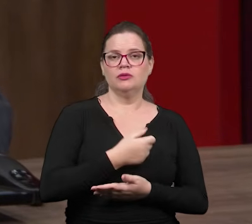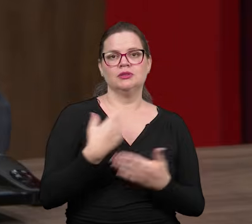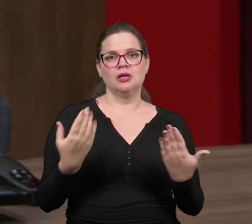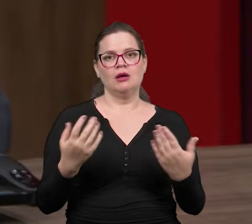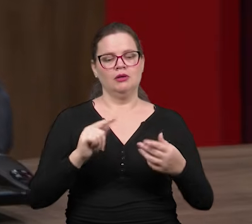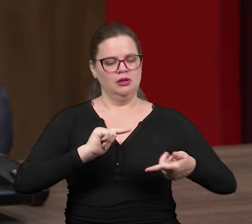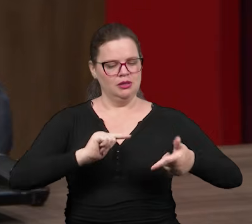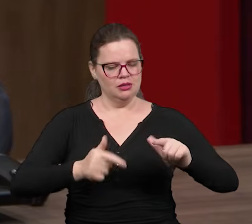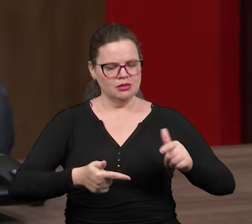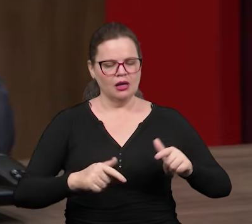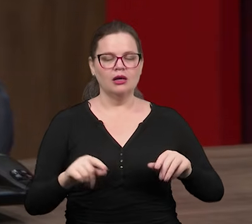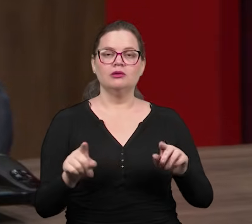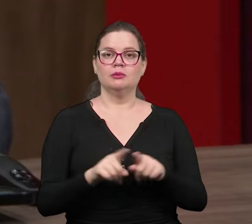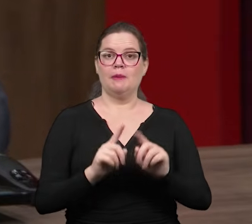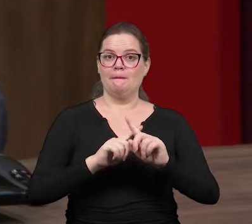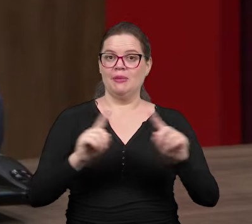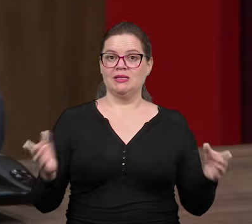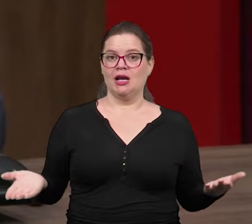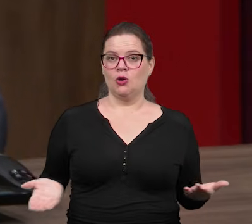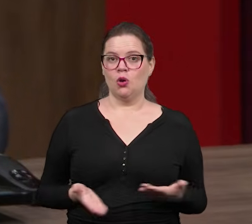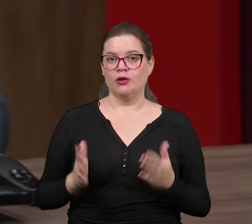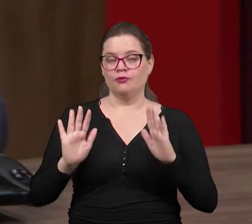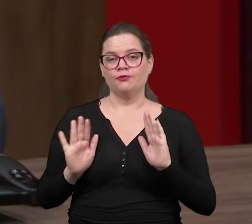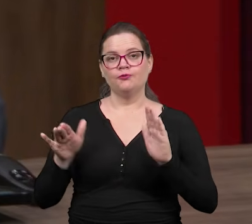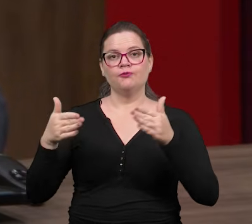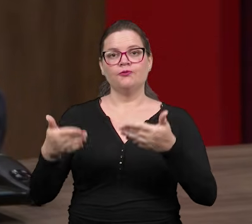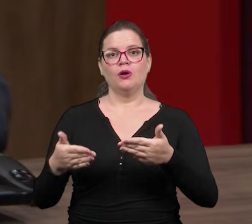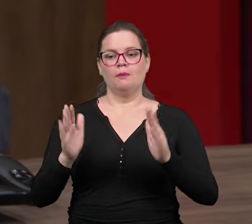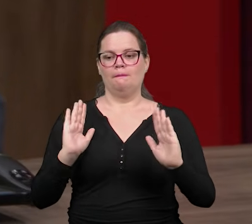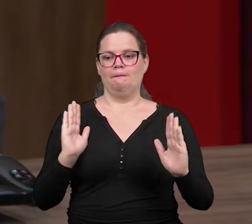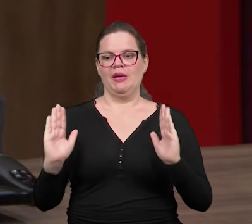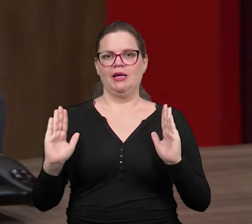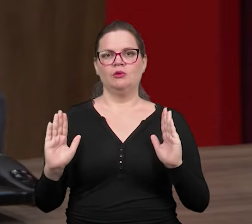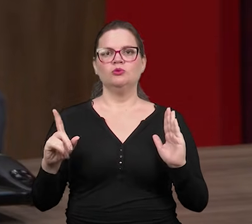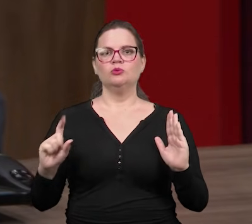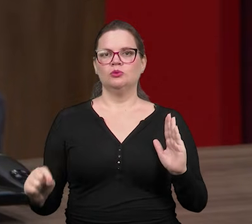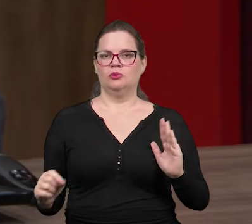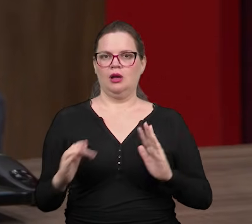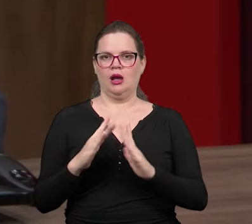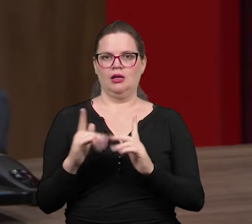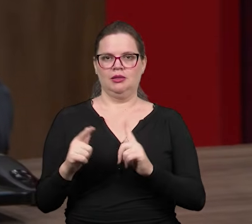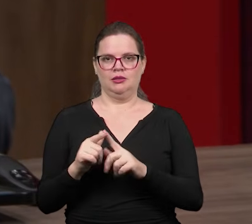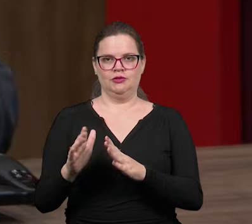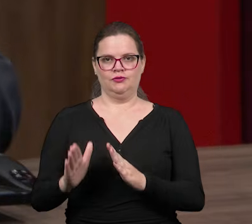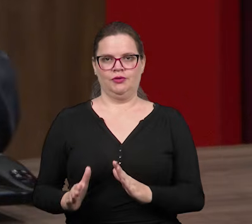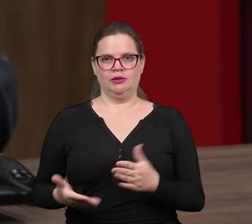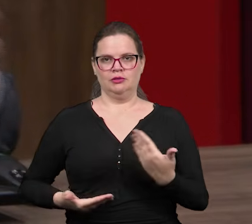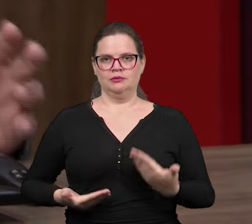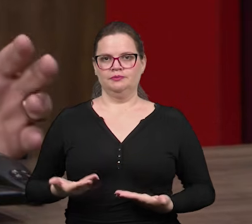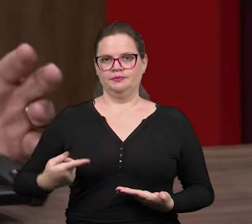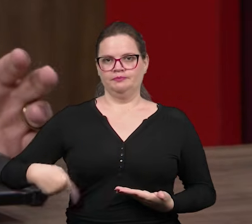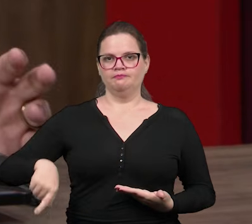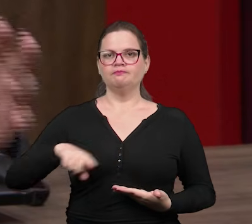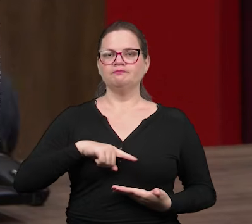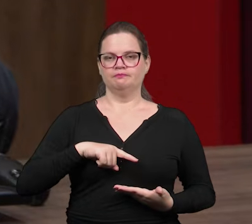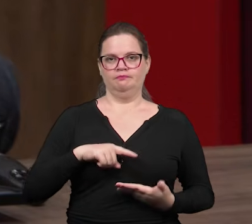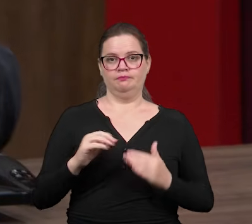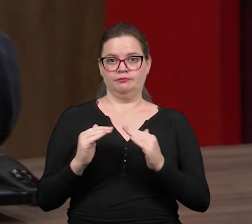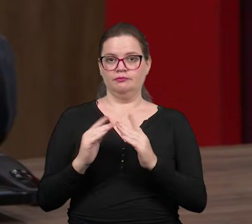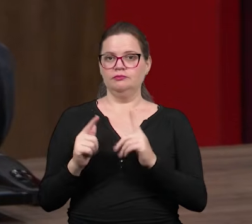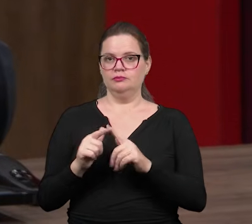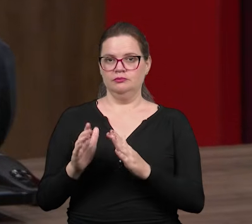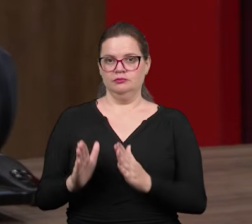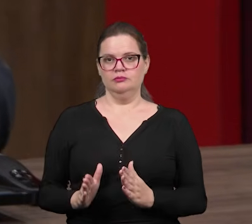episódios, vamos nos ater à manifestação da fé no período da igreja. Até porque o assunto é muito vasto, né, pastor? Então a